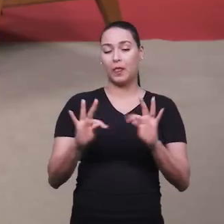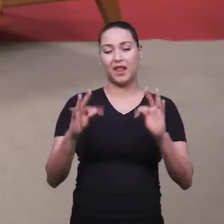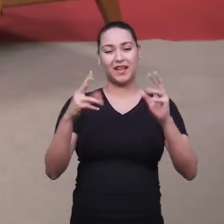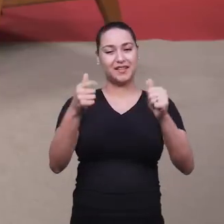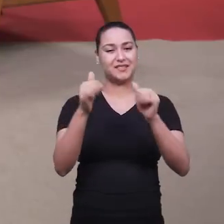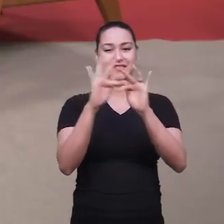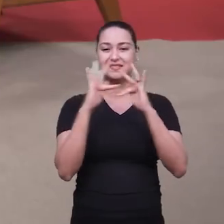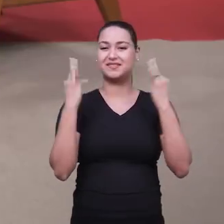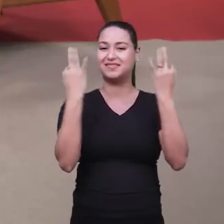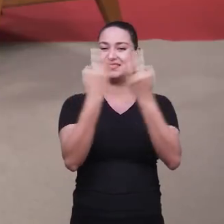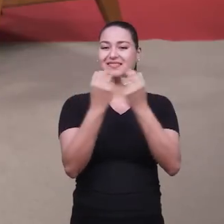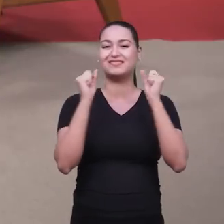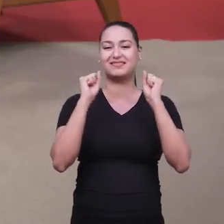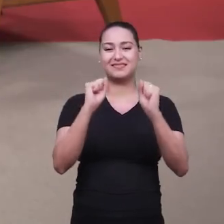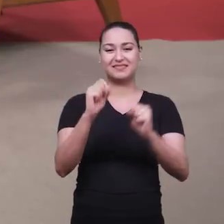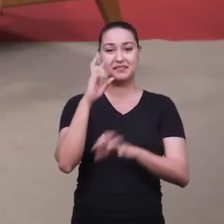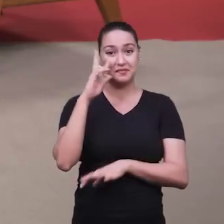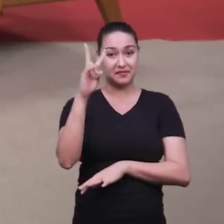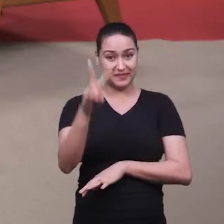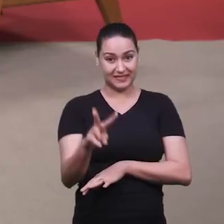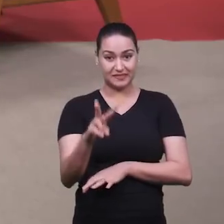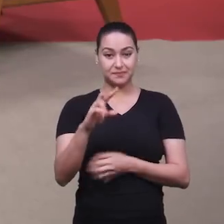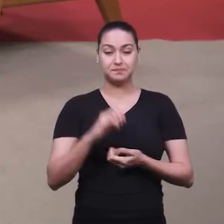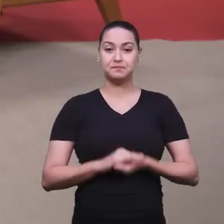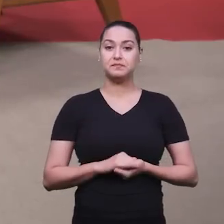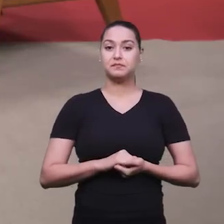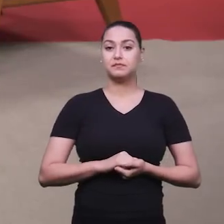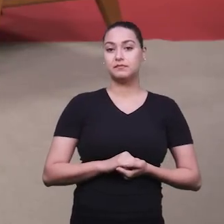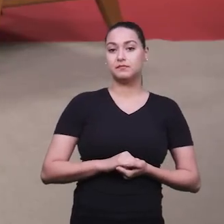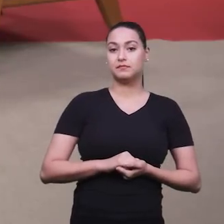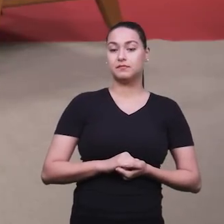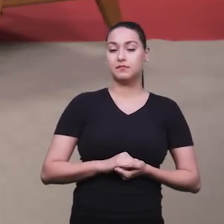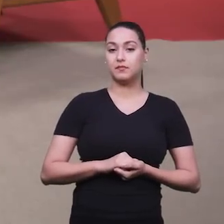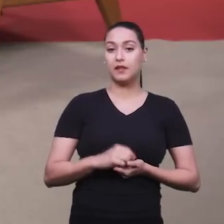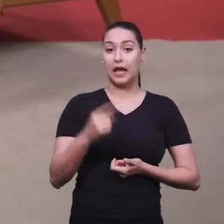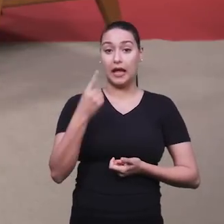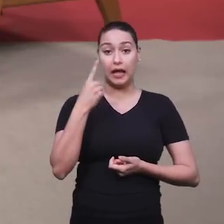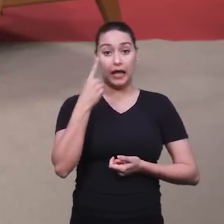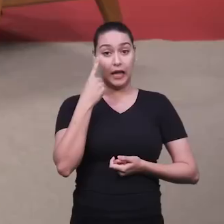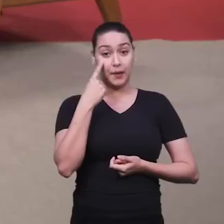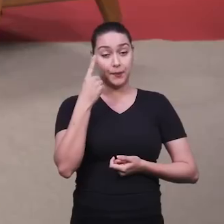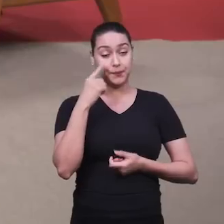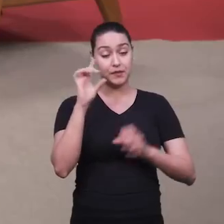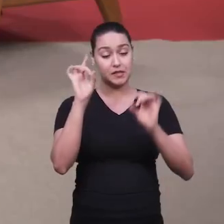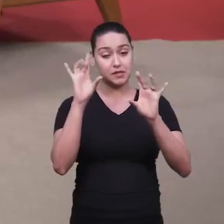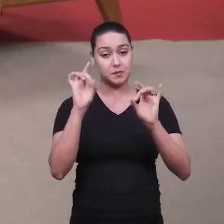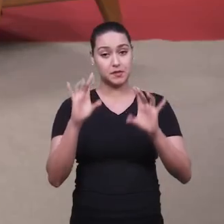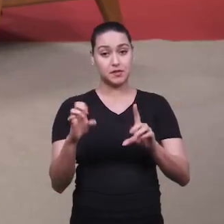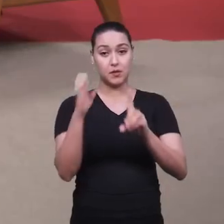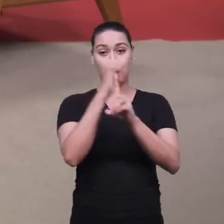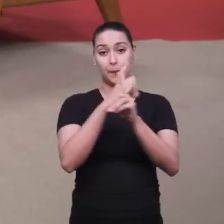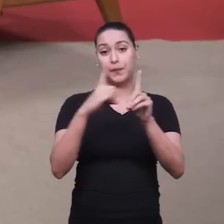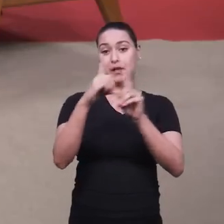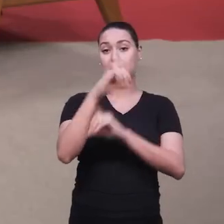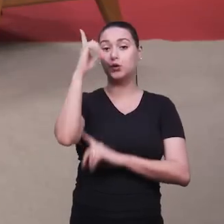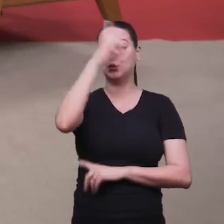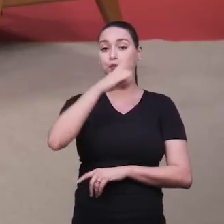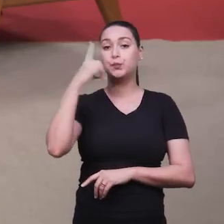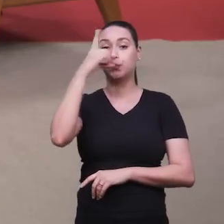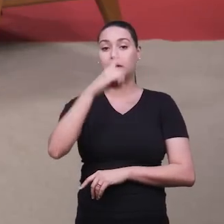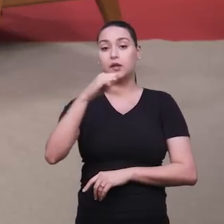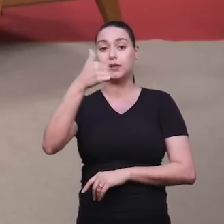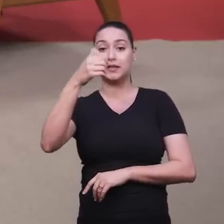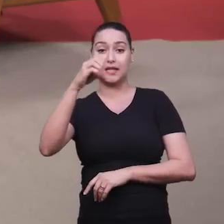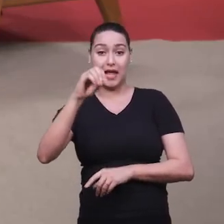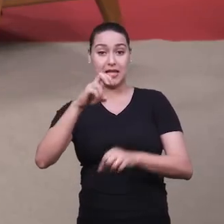sua família, todos podem assistir. Mas eu quero chamar a atenção para um programa que é especial, que é a Escola Bíblica Dominical. Todos os domingos, às